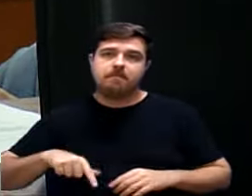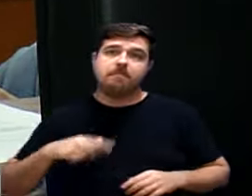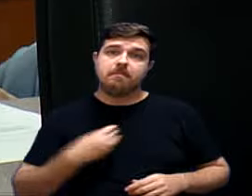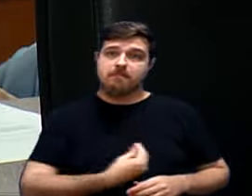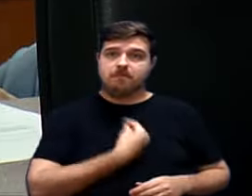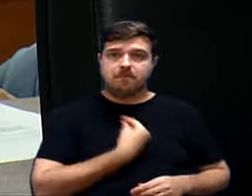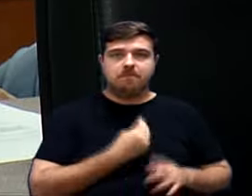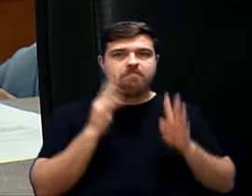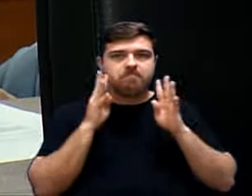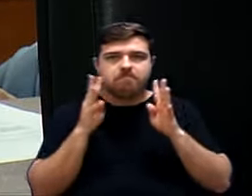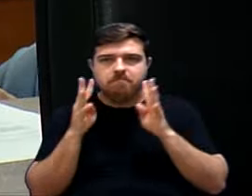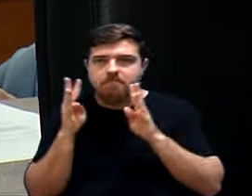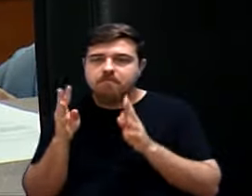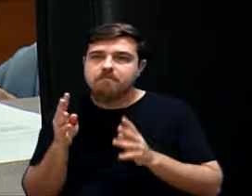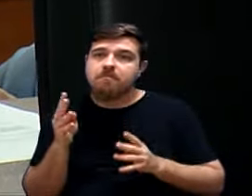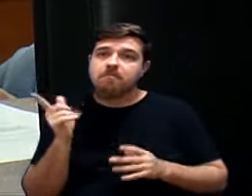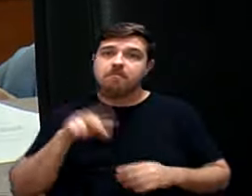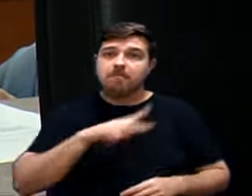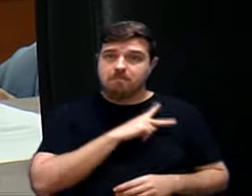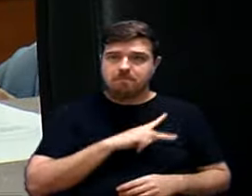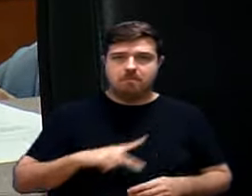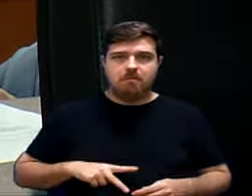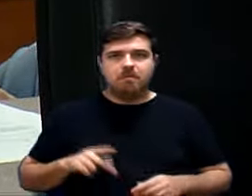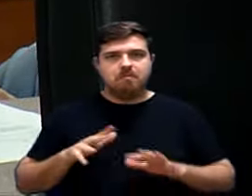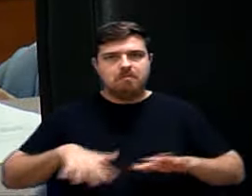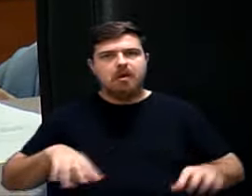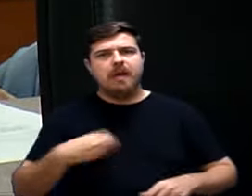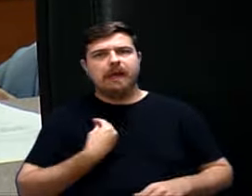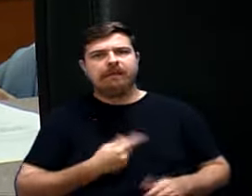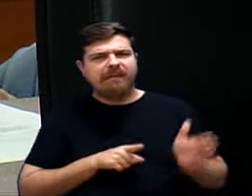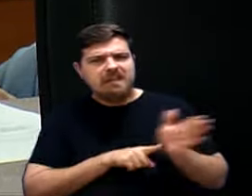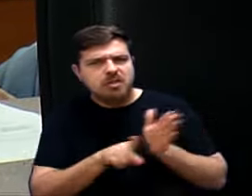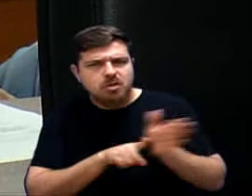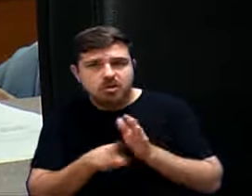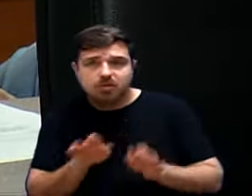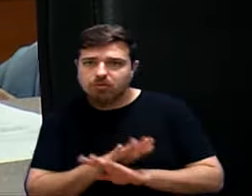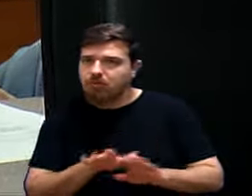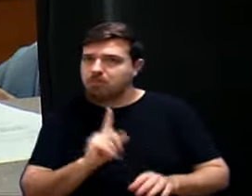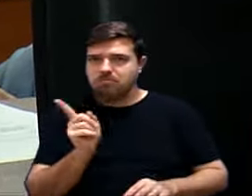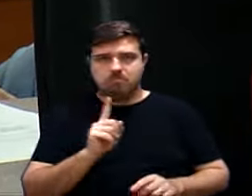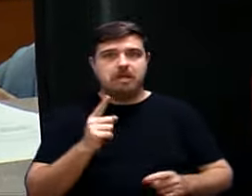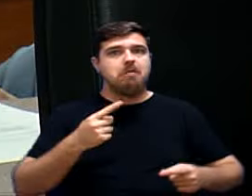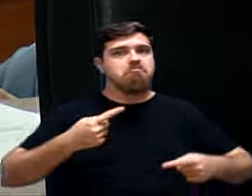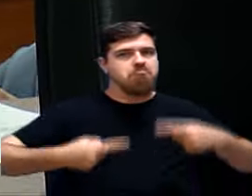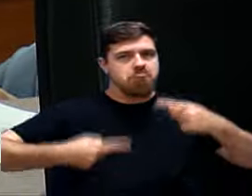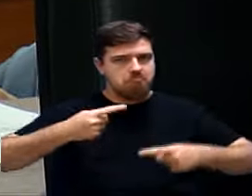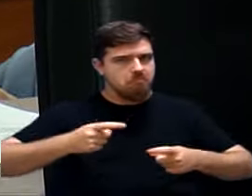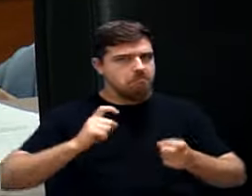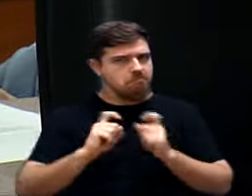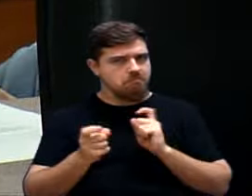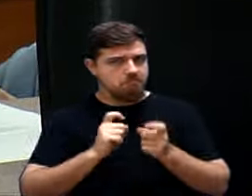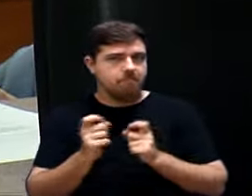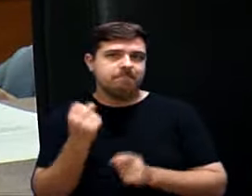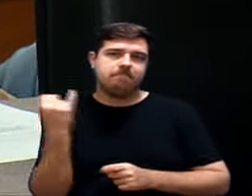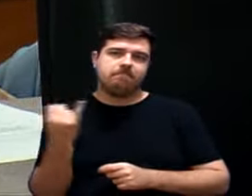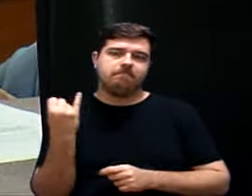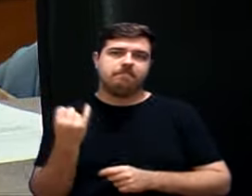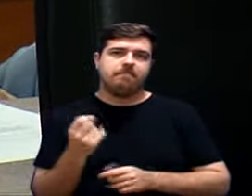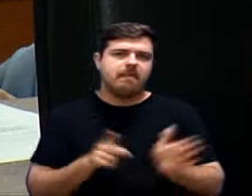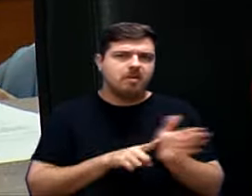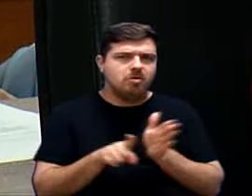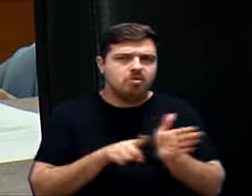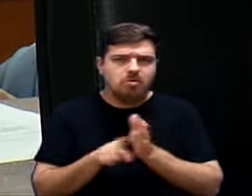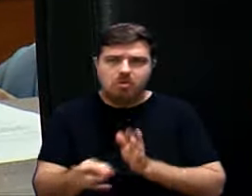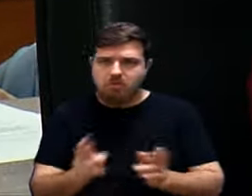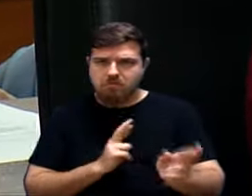assistir senhor presidente a gente não veio aqui para fazer pergunta simplesmente nós viamos aqui para debater um plano então é simplesmente fazer pergunta o